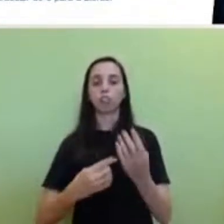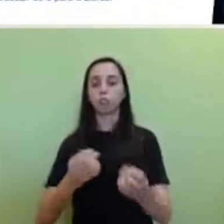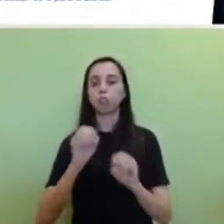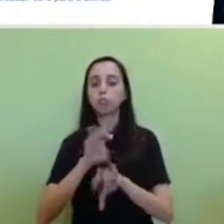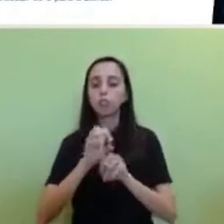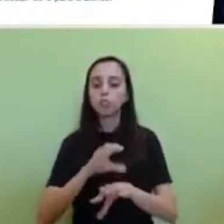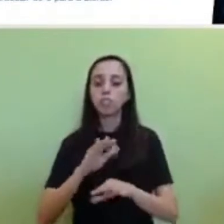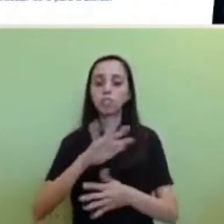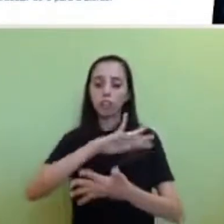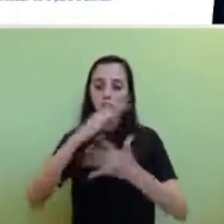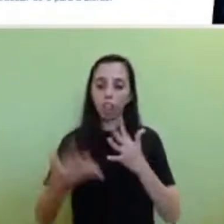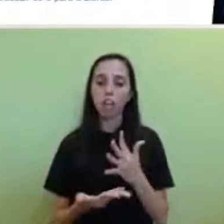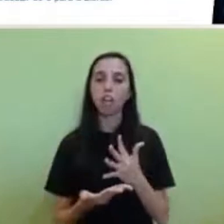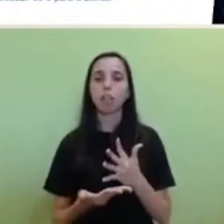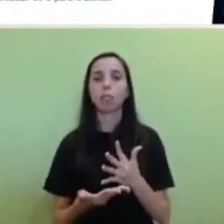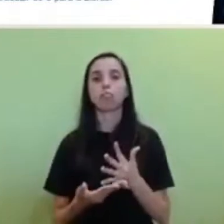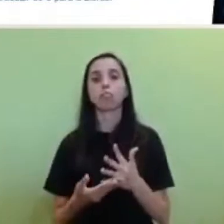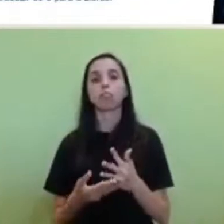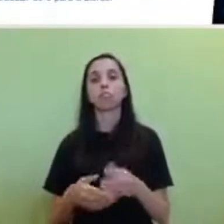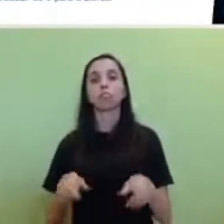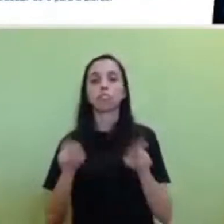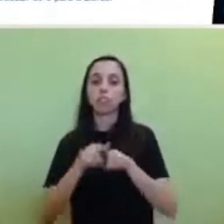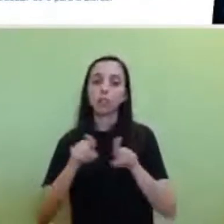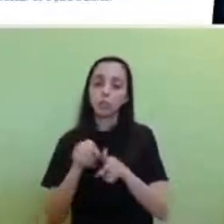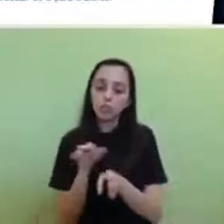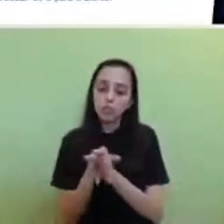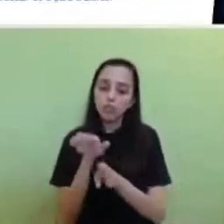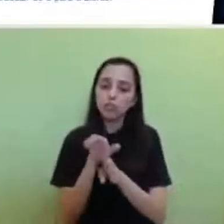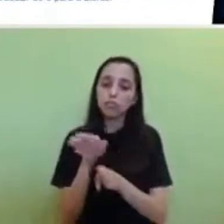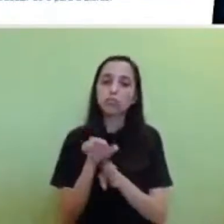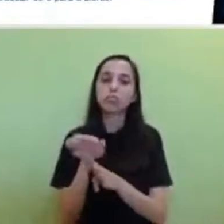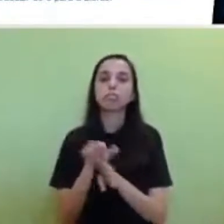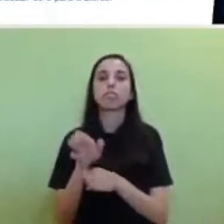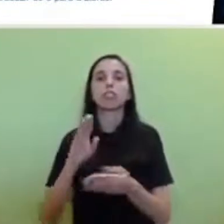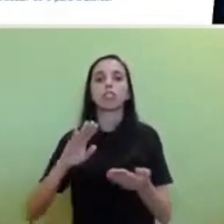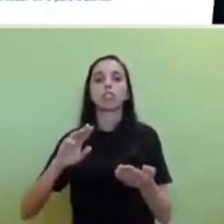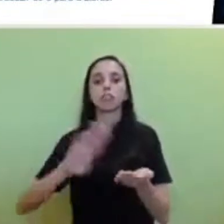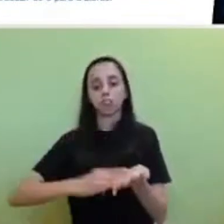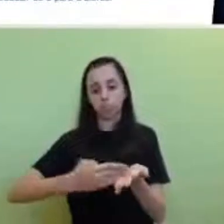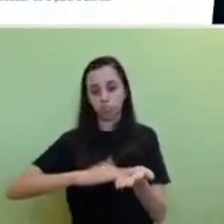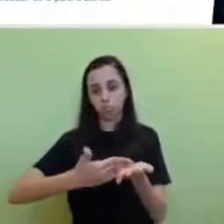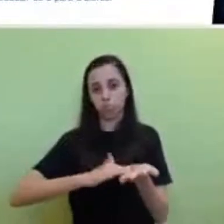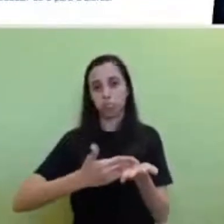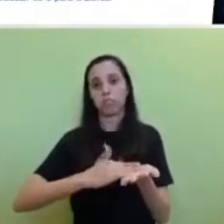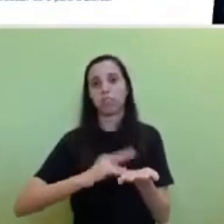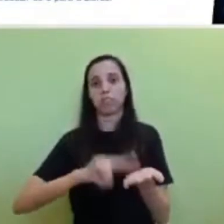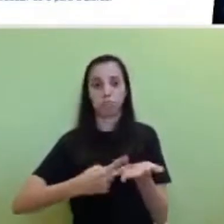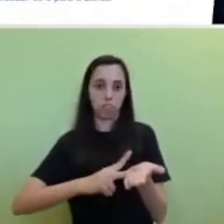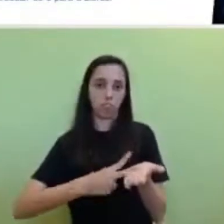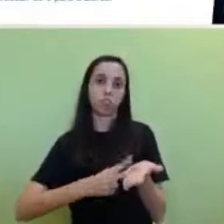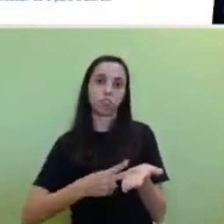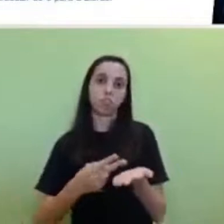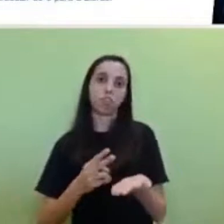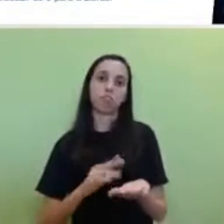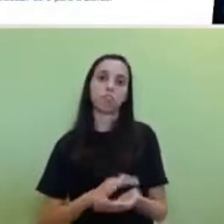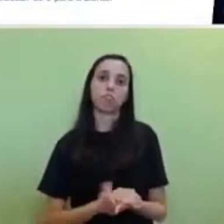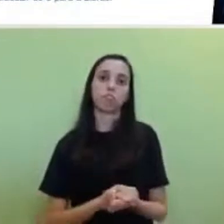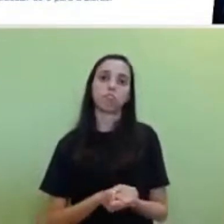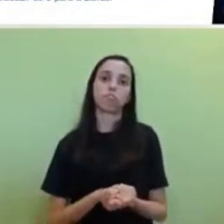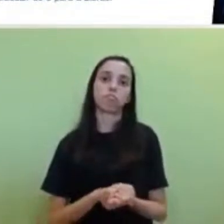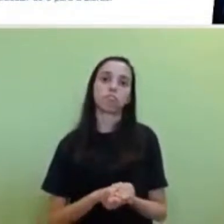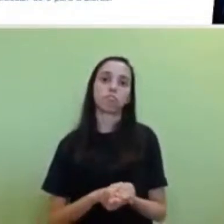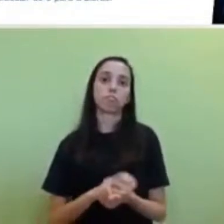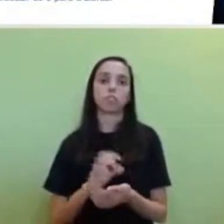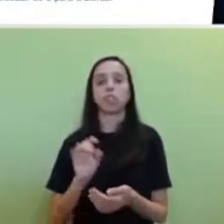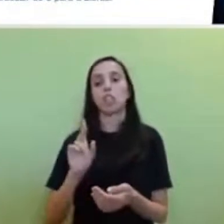sinais e também serve como um auxiliar para o nosso trabalho, no caso de quem trabalha com interpretação e não só